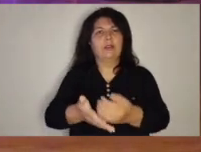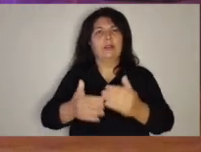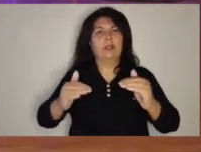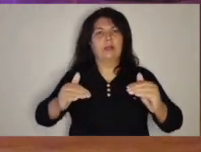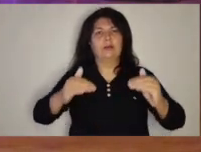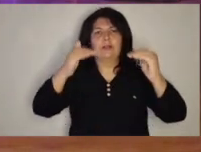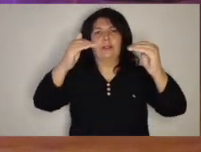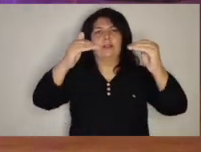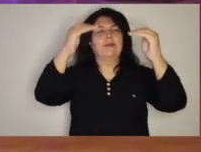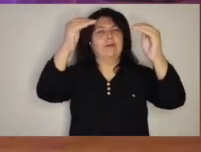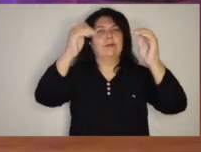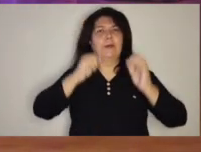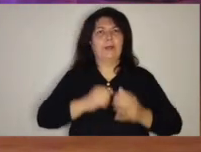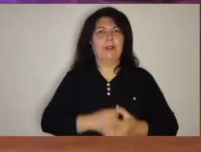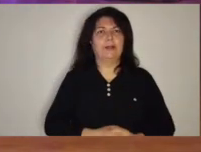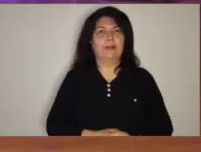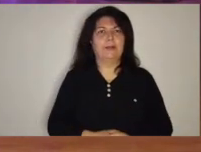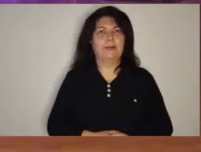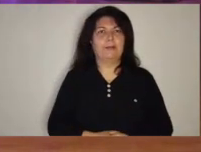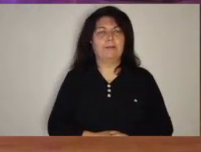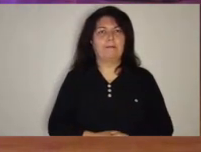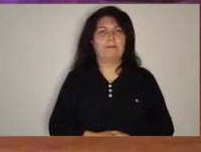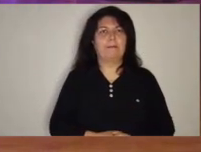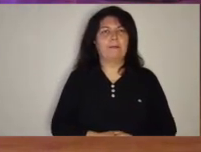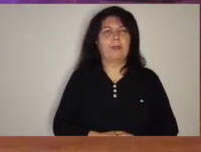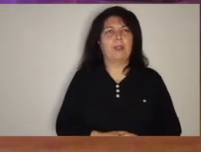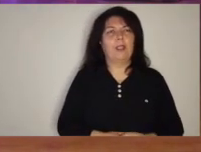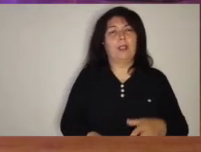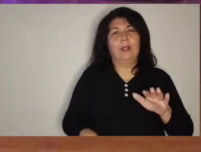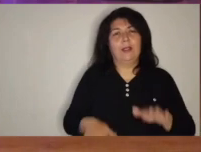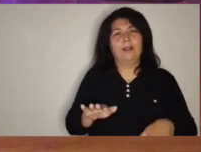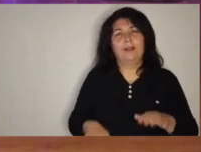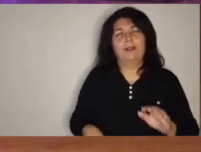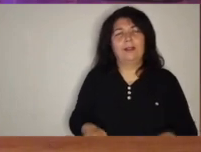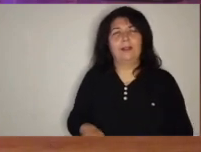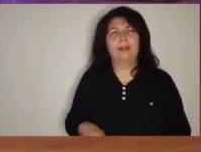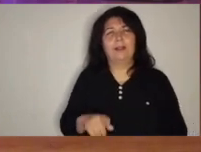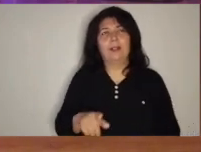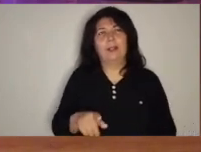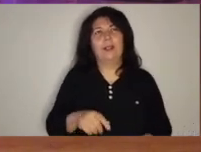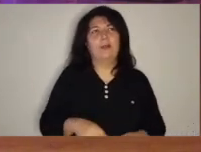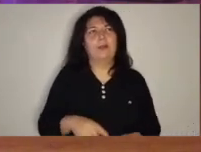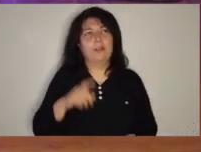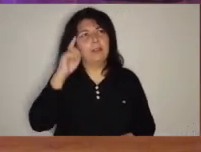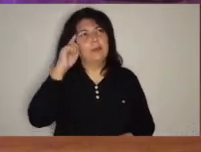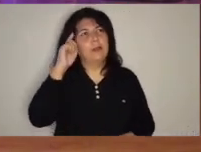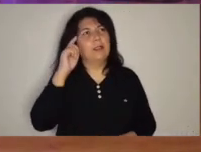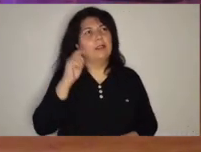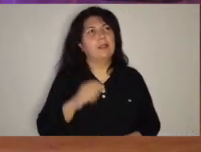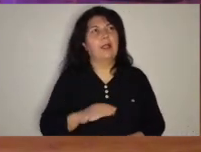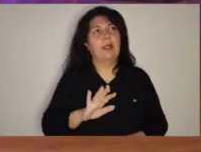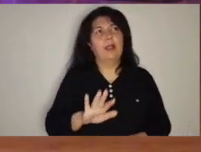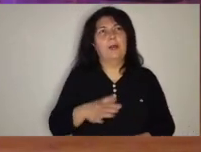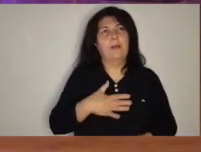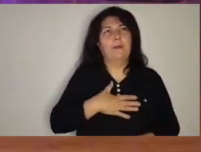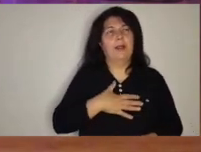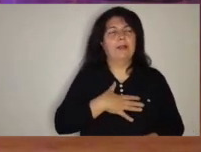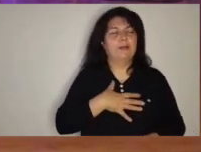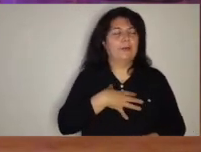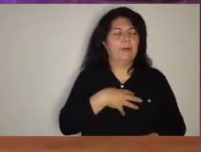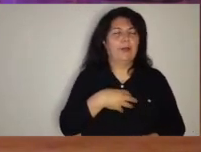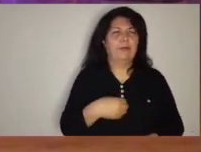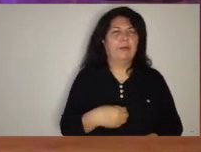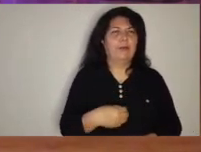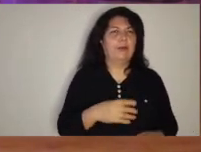Irmãos, o Senhor é que dá o crescimento. Talvez você hoje está aqui na casa do Senhor e fala assim, mas Débora, meu